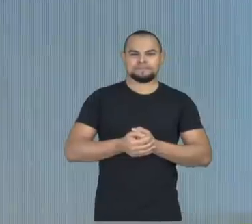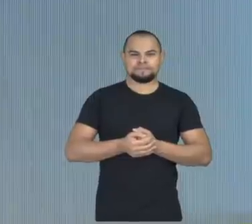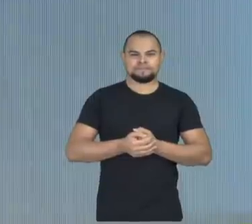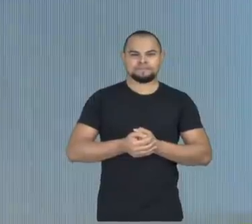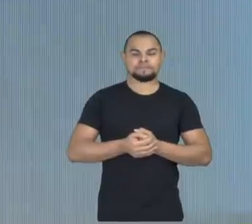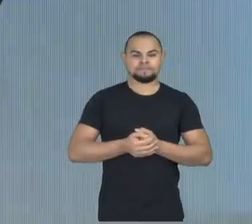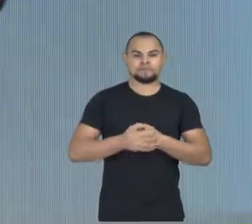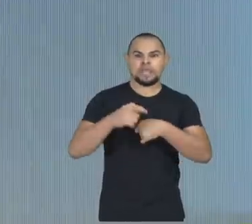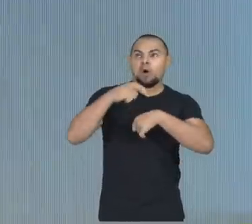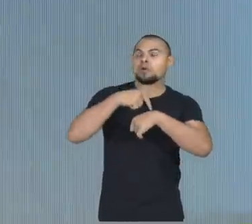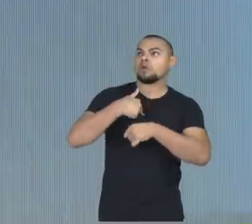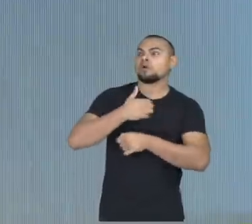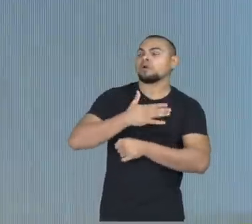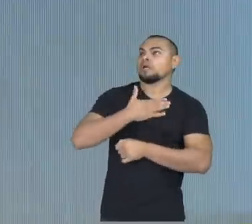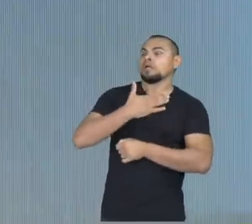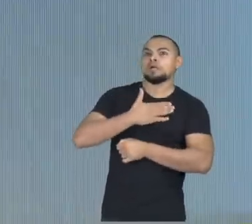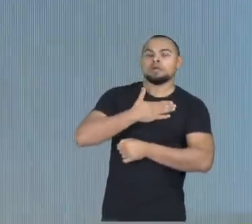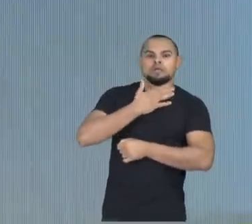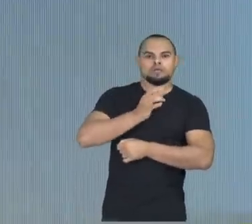Na hora eu tive um temor.